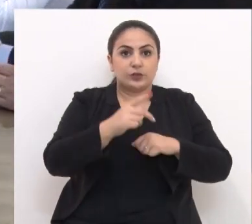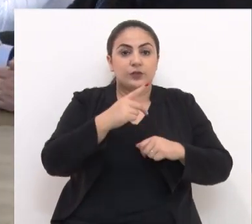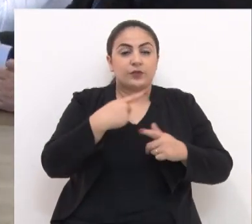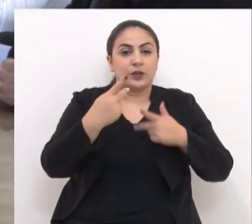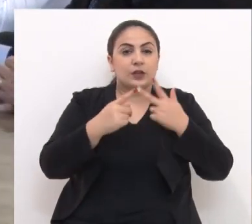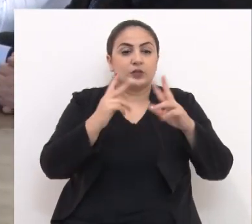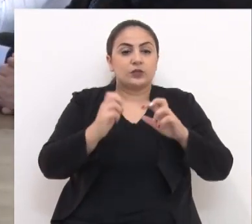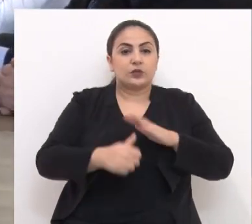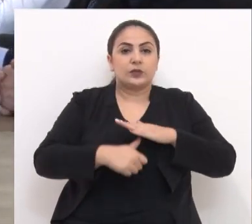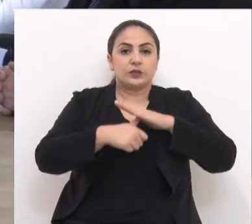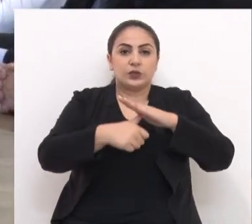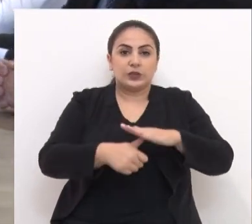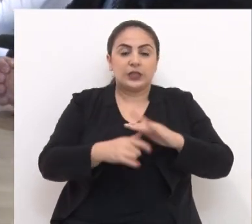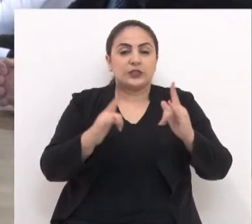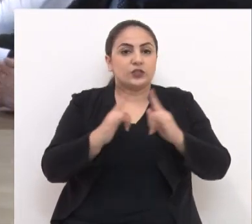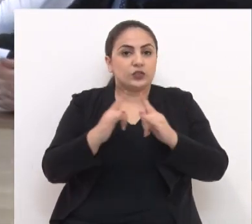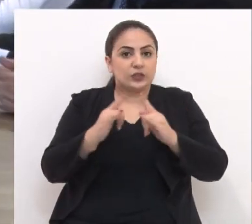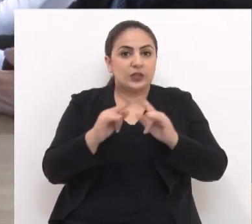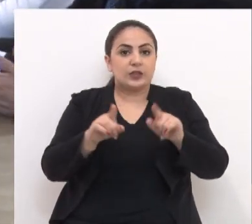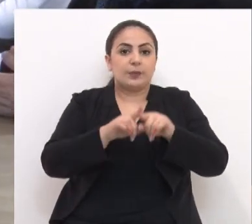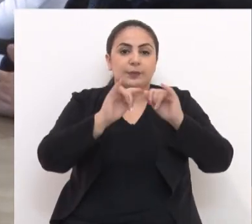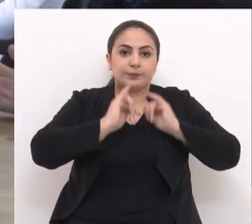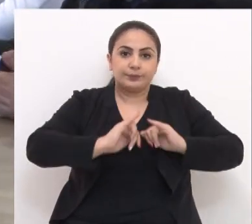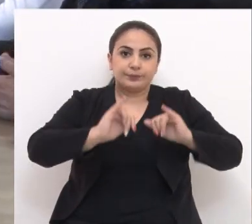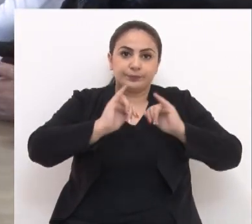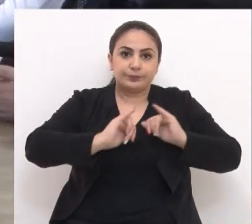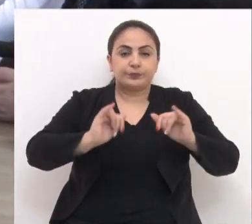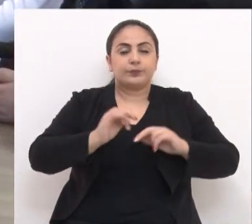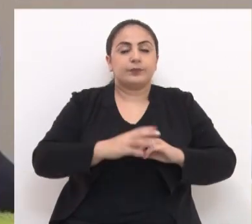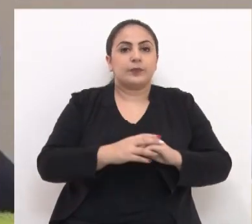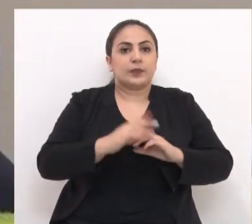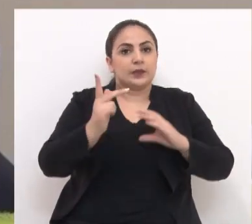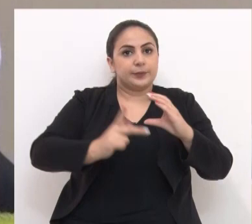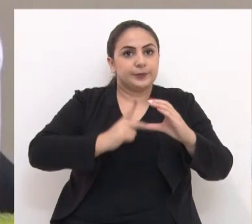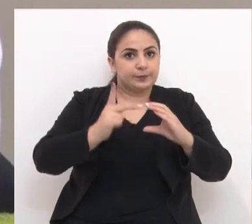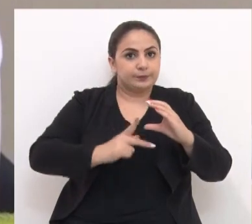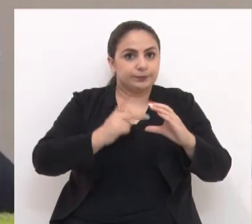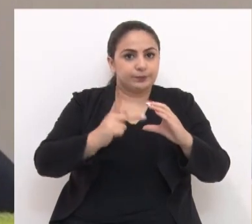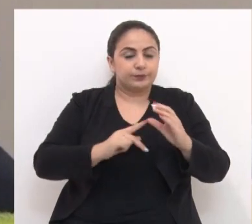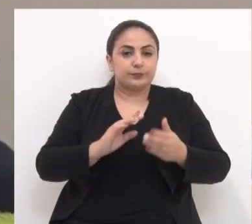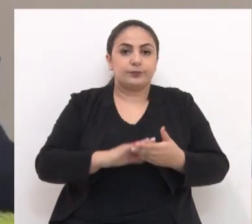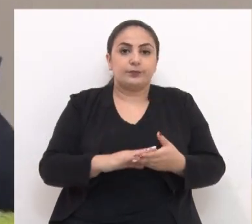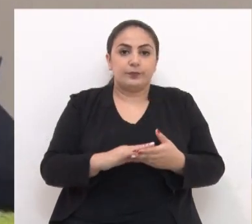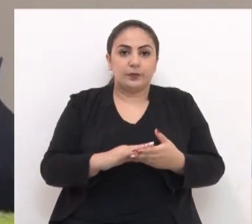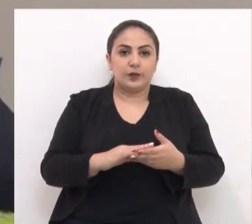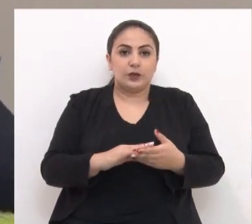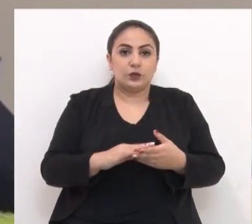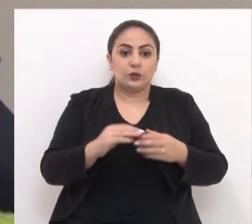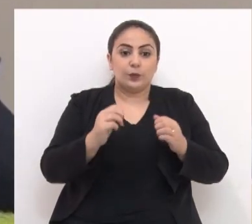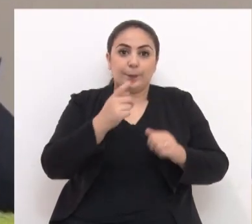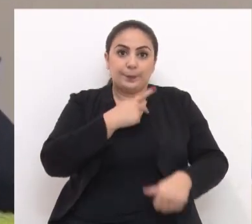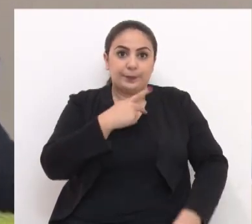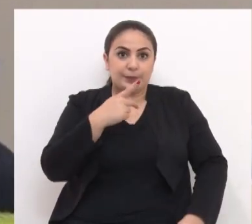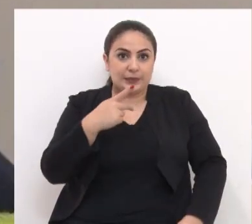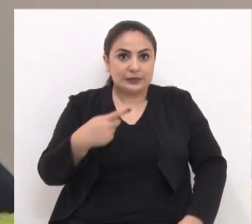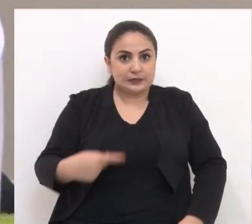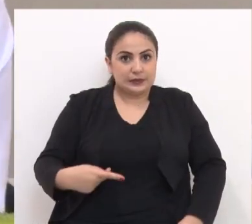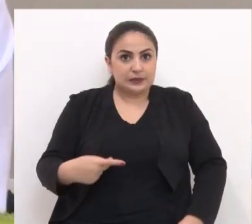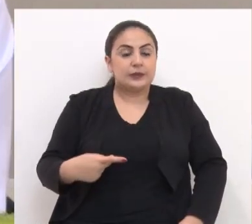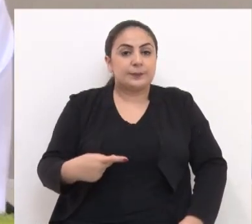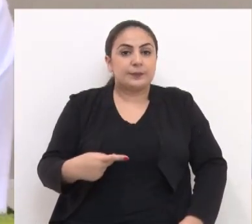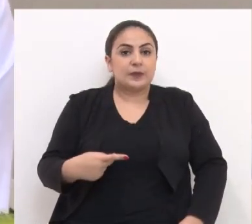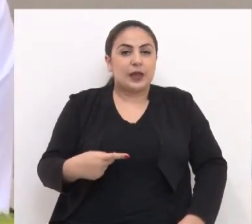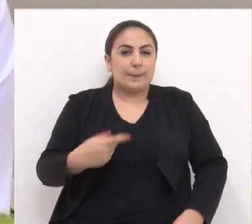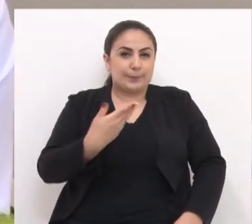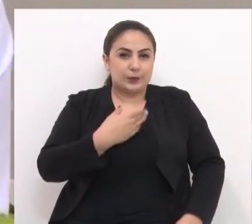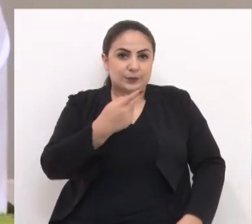de compromissos com autoridades, entidades e a imprensa. Na Câmara de Vereadores, o braço direito do presidente